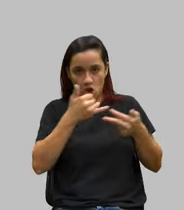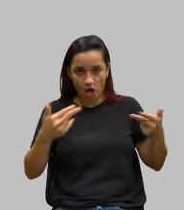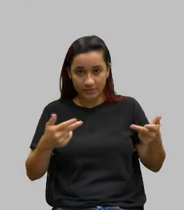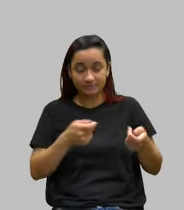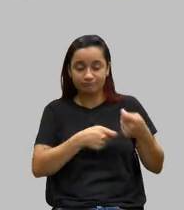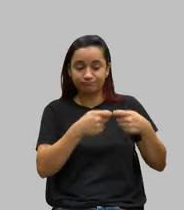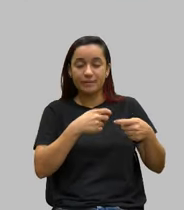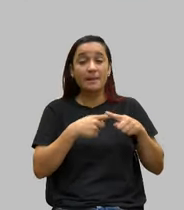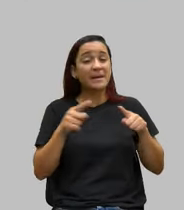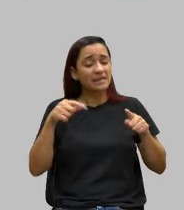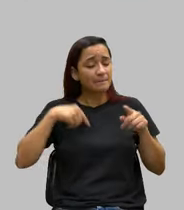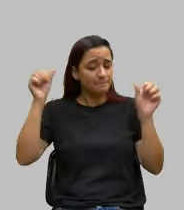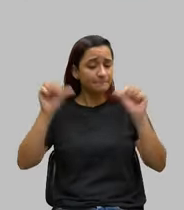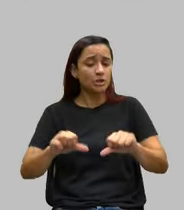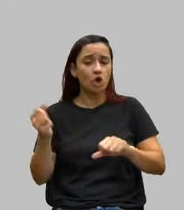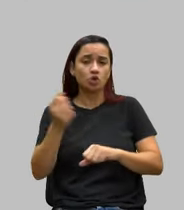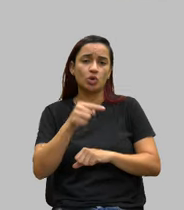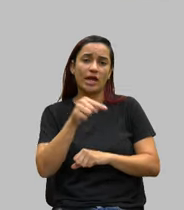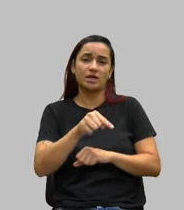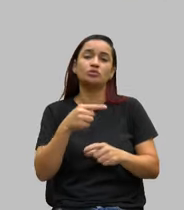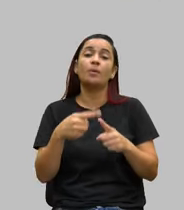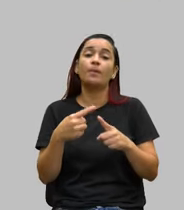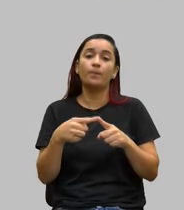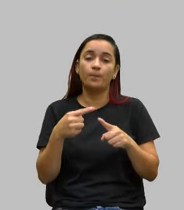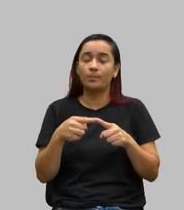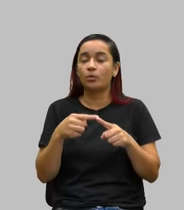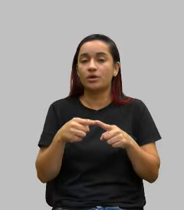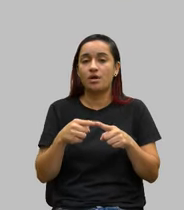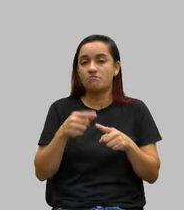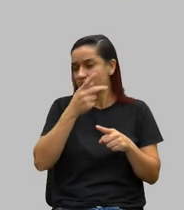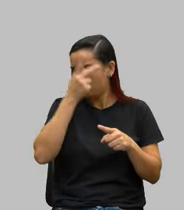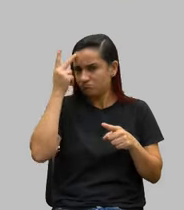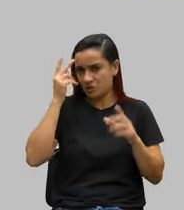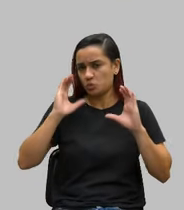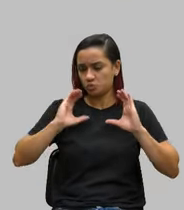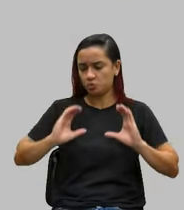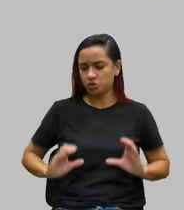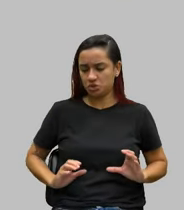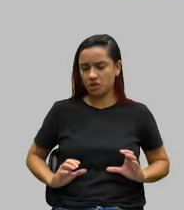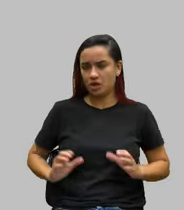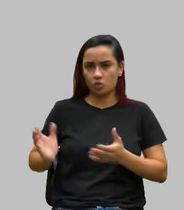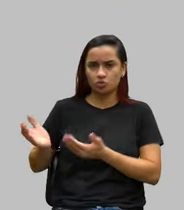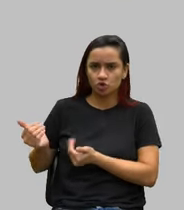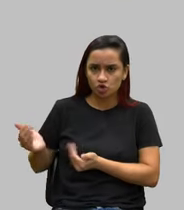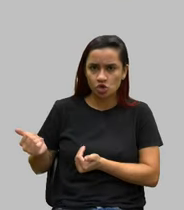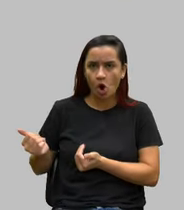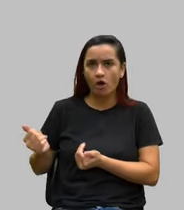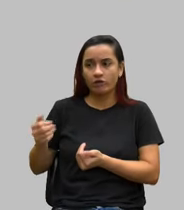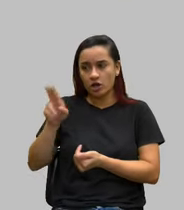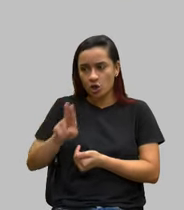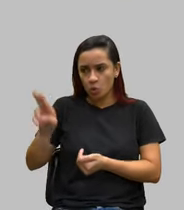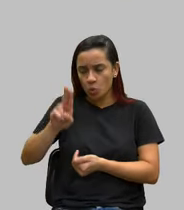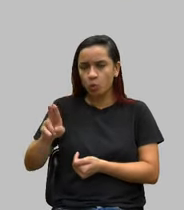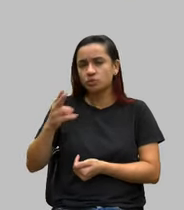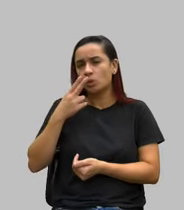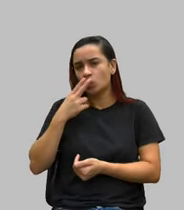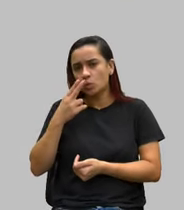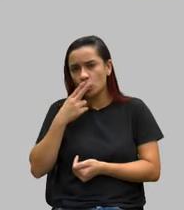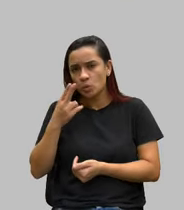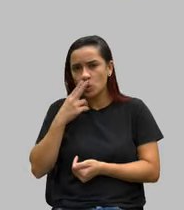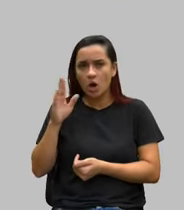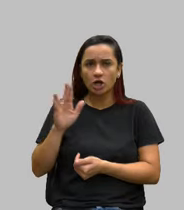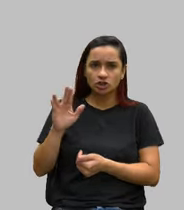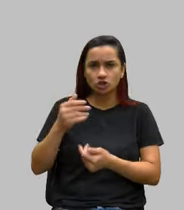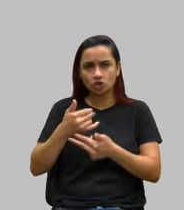muito pior do que isto porque aquele cidadão aquele jovem que faz uso da droga